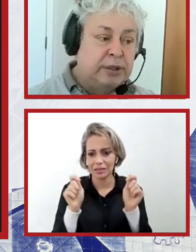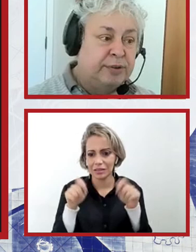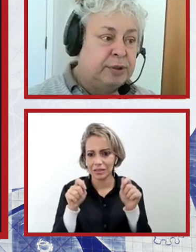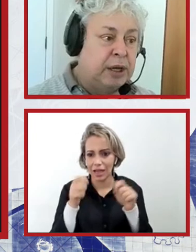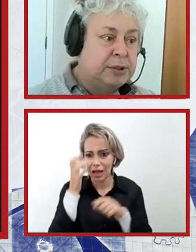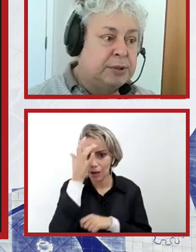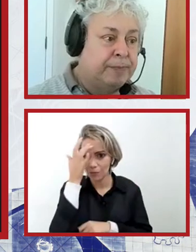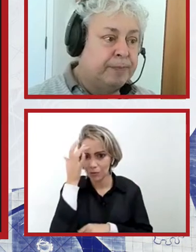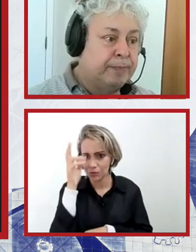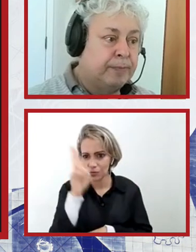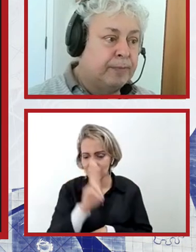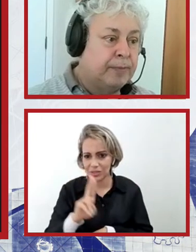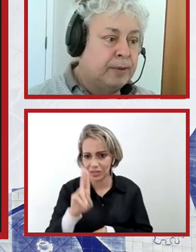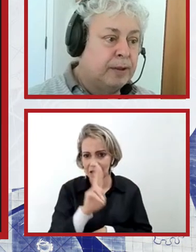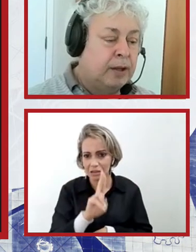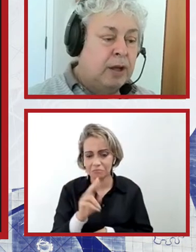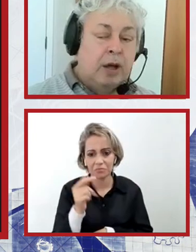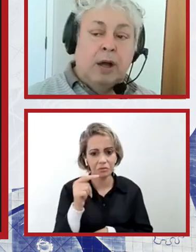computador sem grande dificuldade.